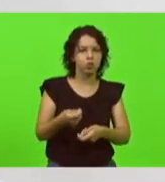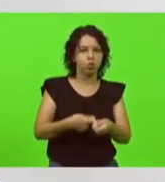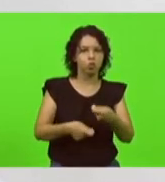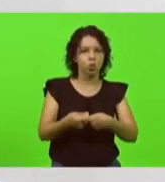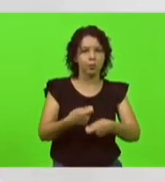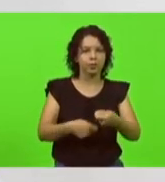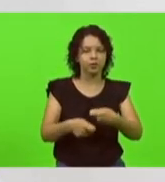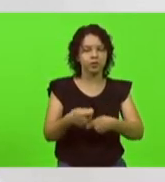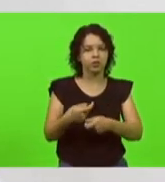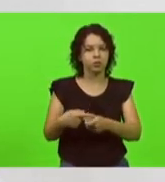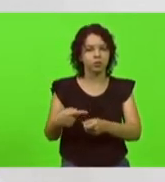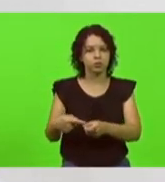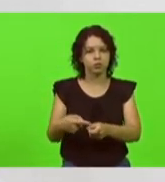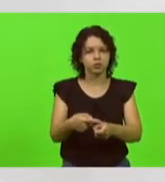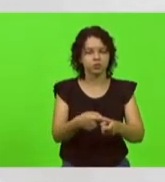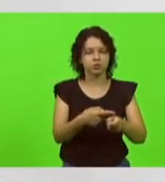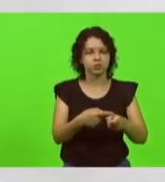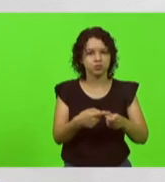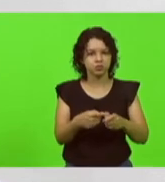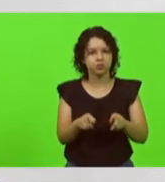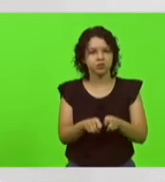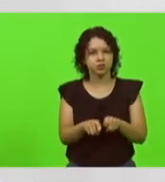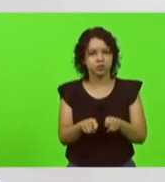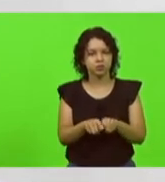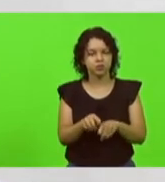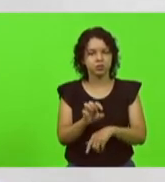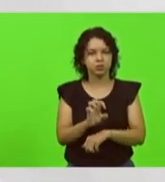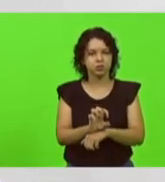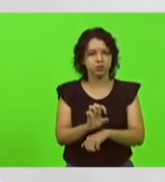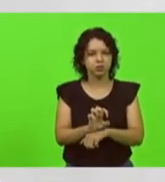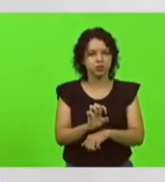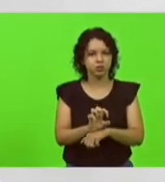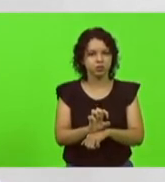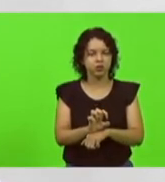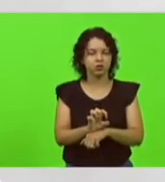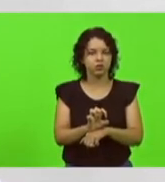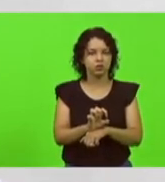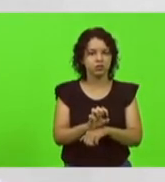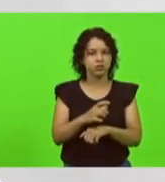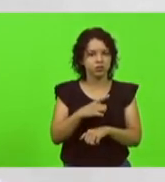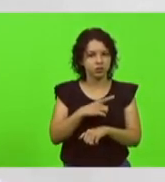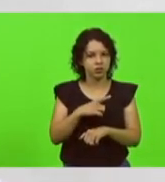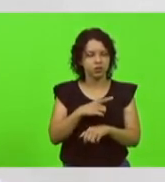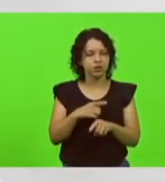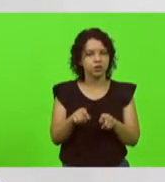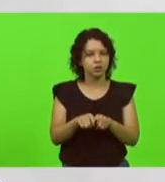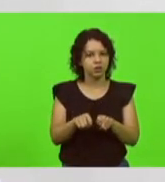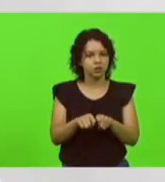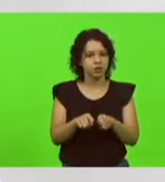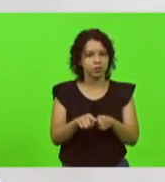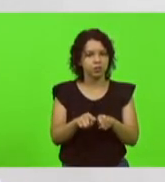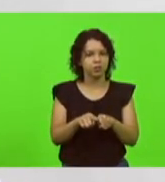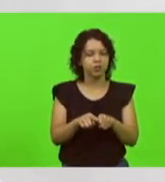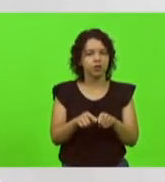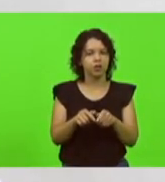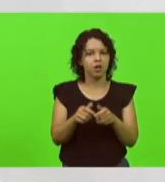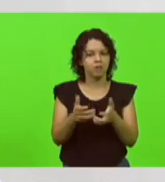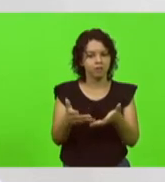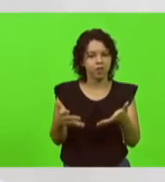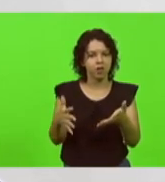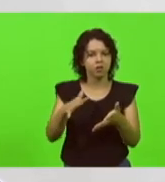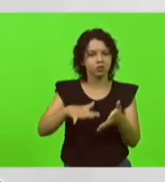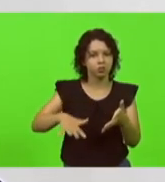e automaticamente do Estado, e que tem reflexos na questão da federação, ele chega